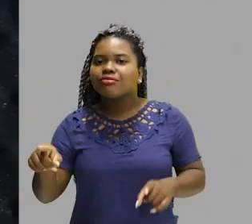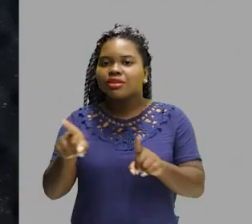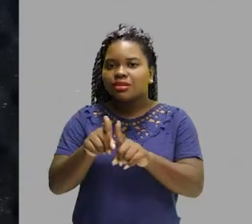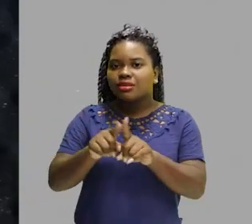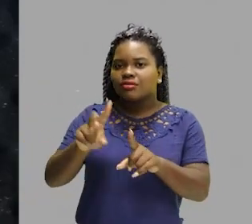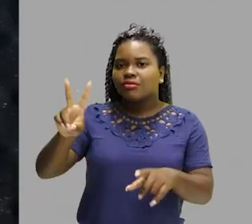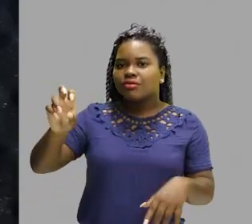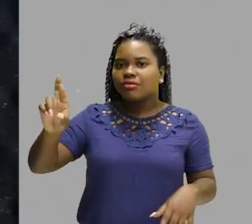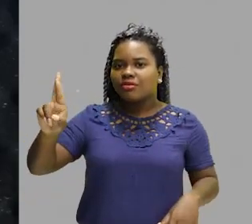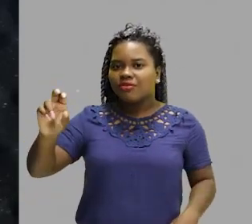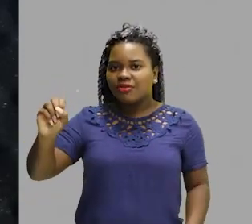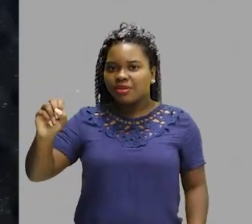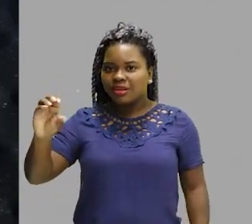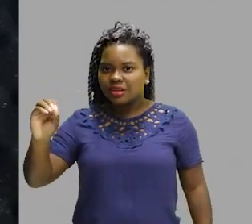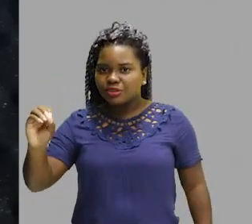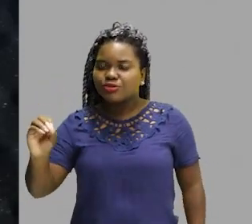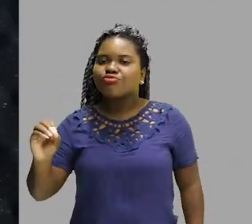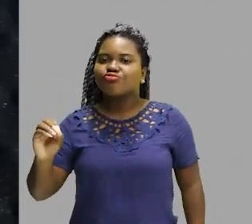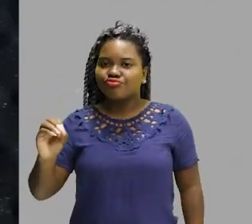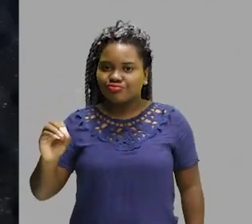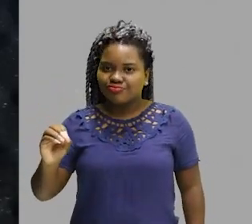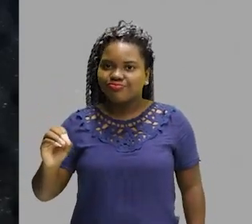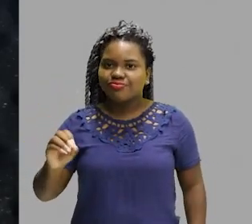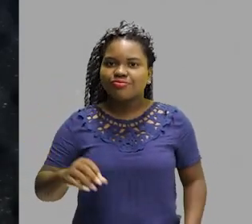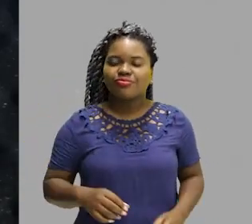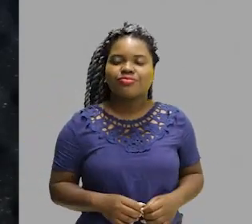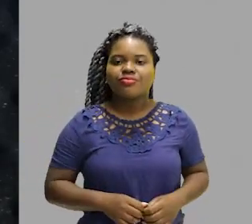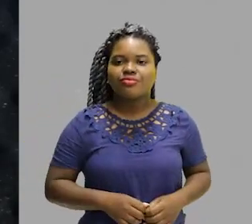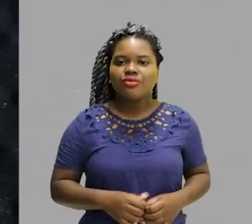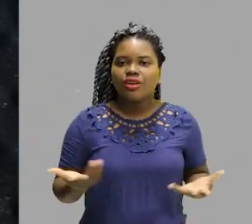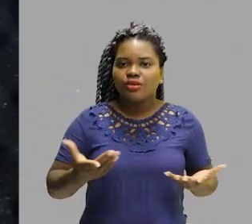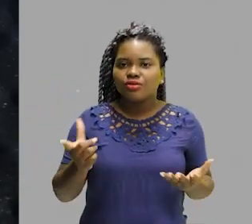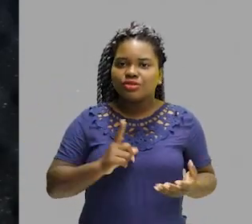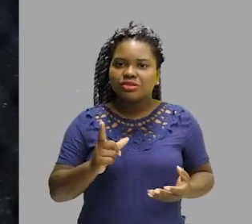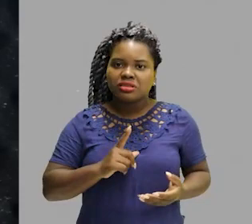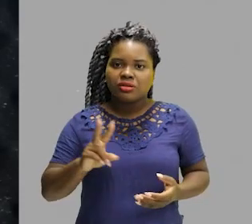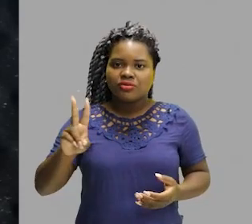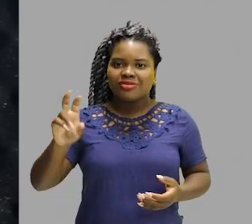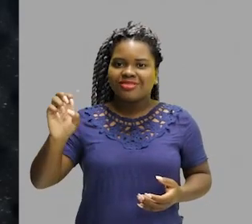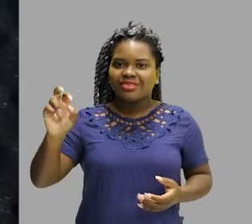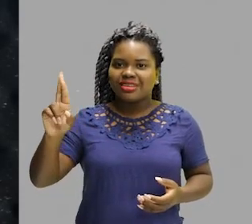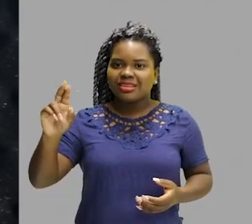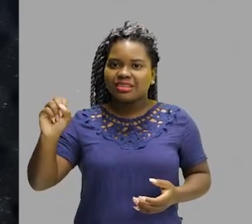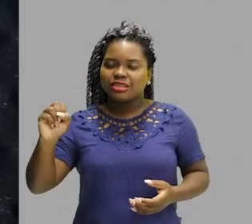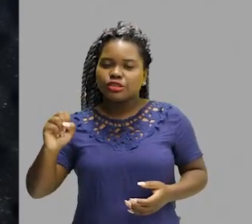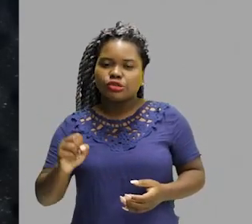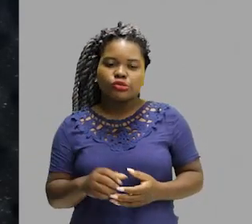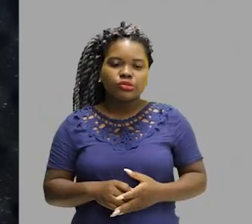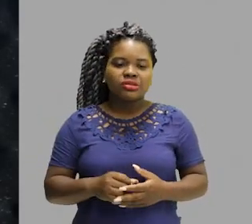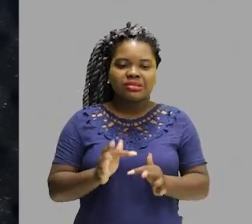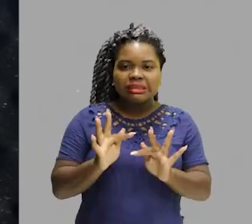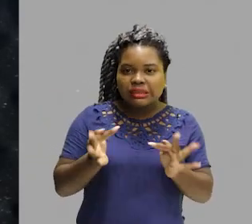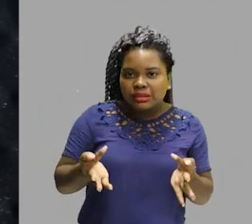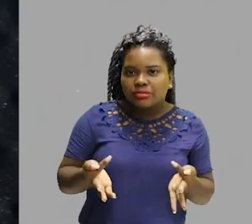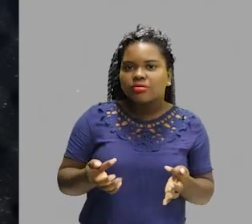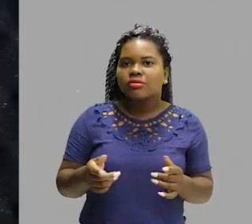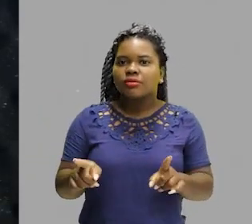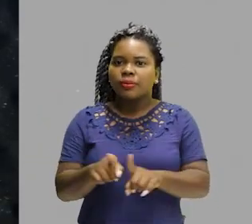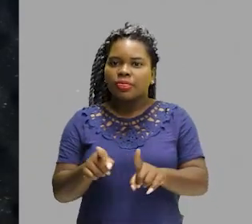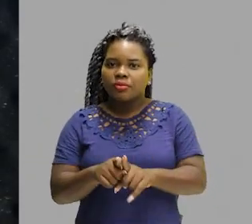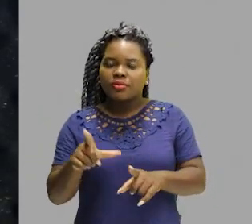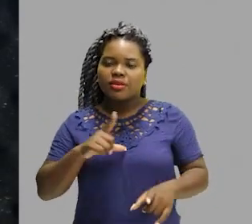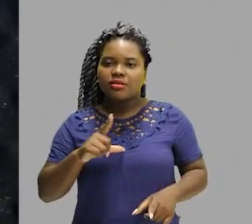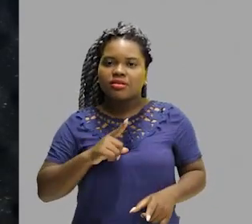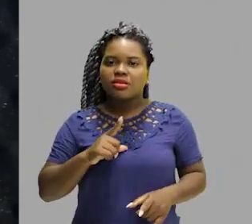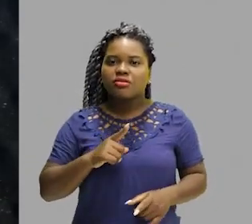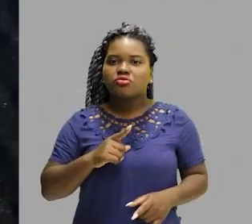versos brancos, ou seja, versos sem rima. Eu já li aqui de Ferreira Goulart, o preço do feijão não cabe